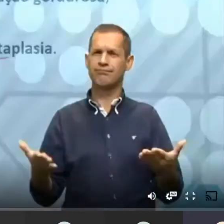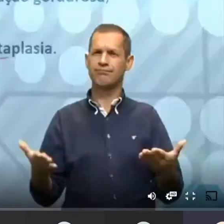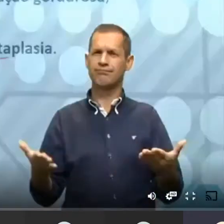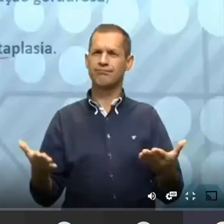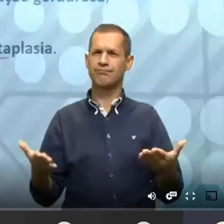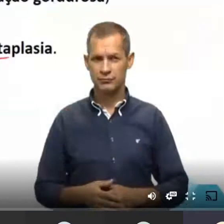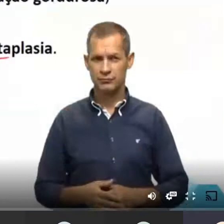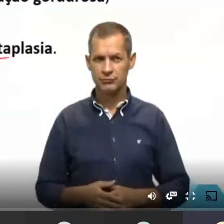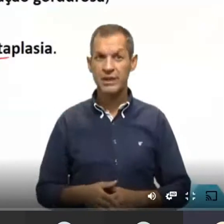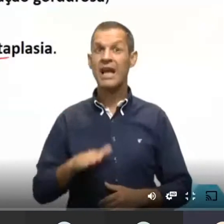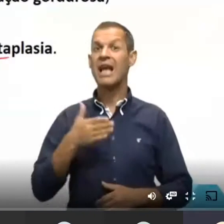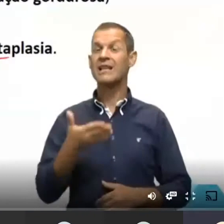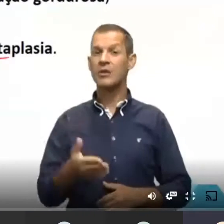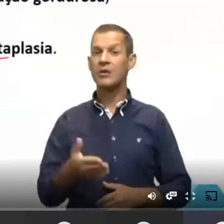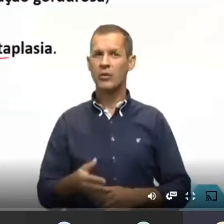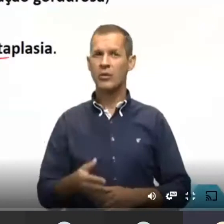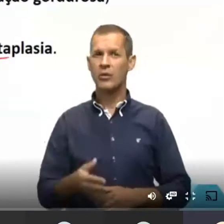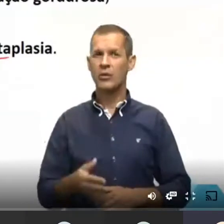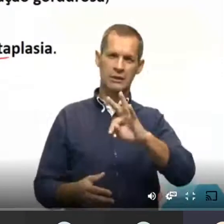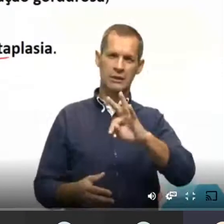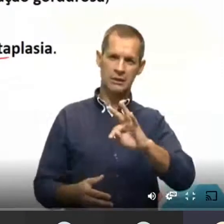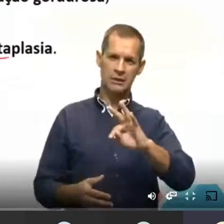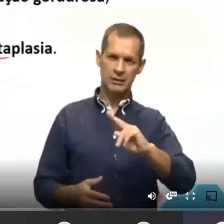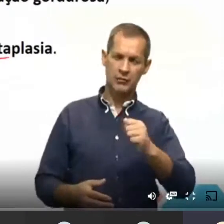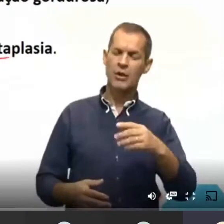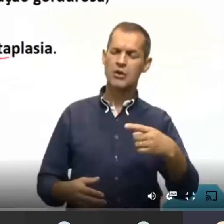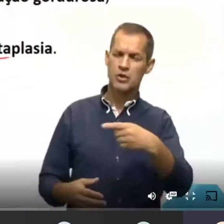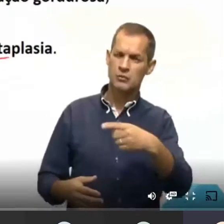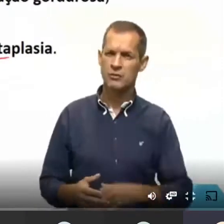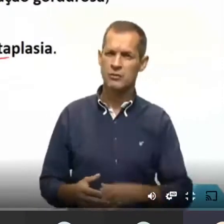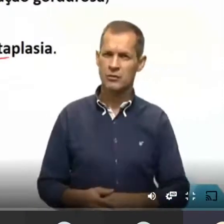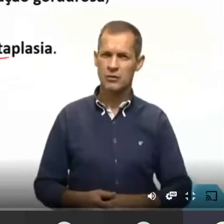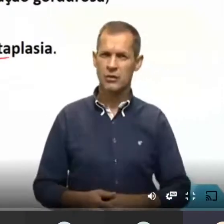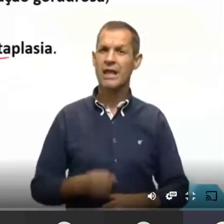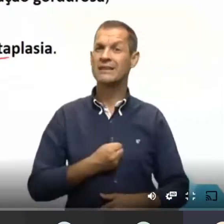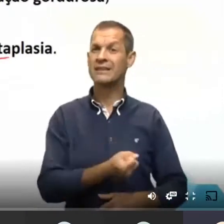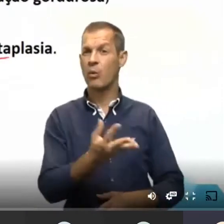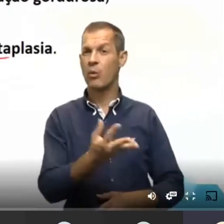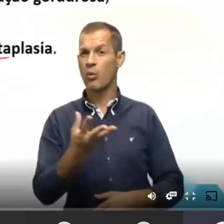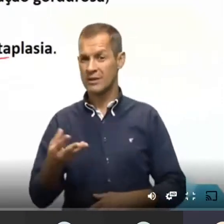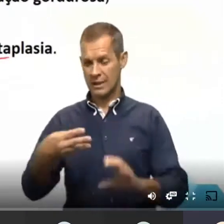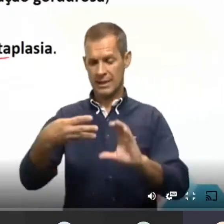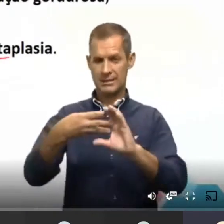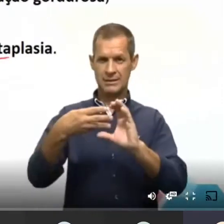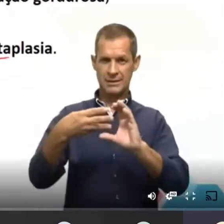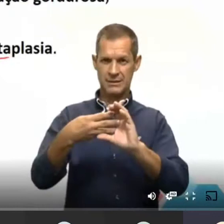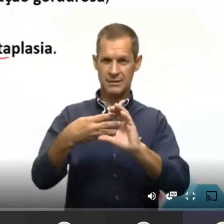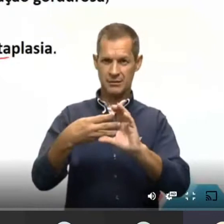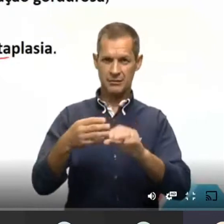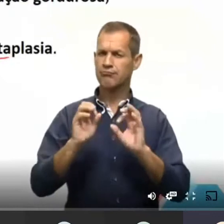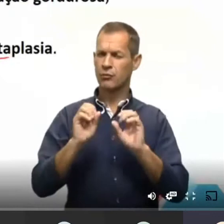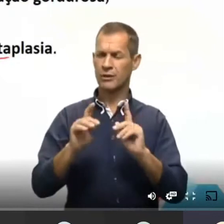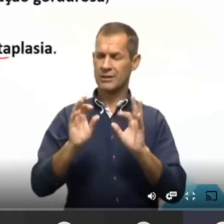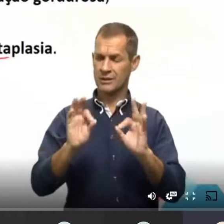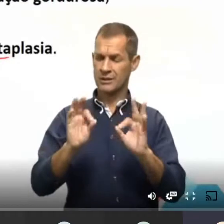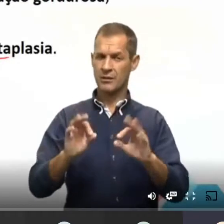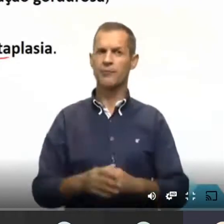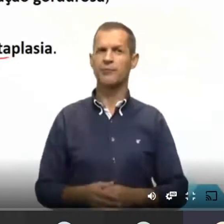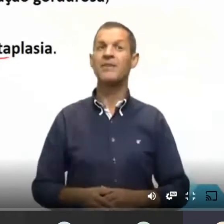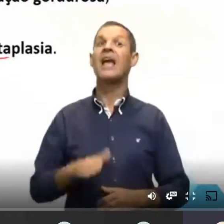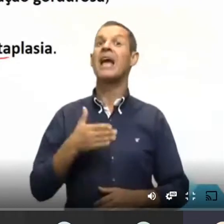slide. Então, a atrofia ela vai ter uma redução do volume celular,